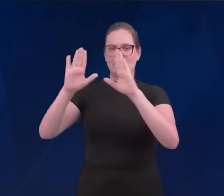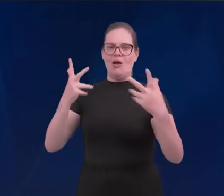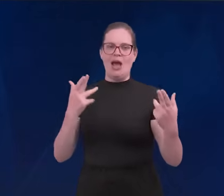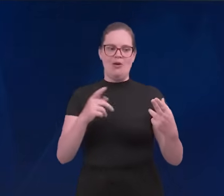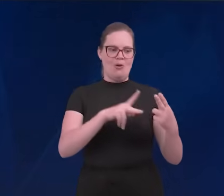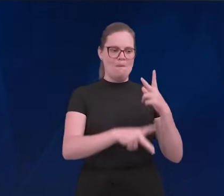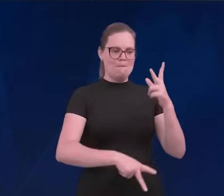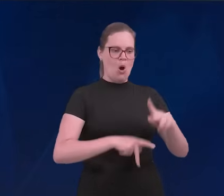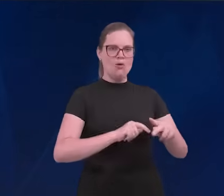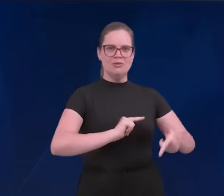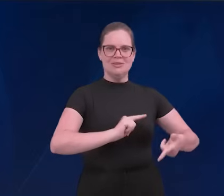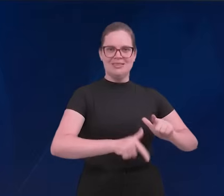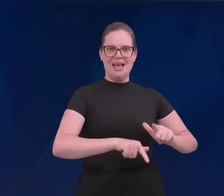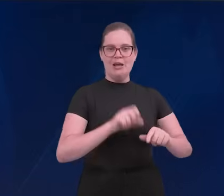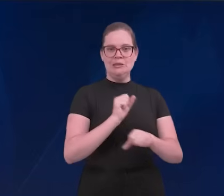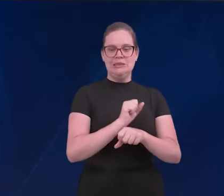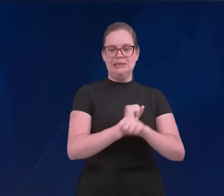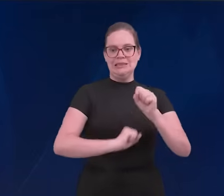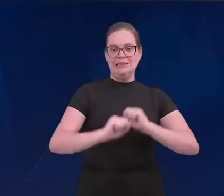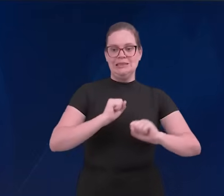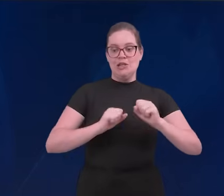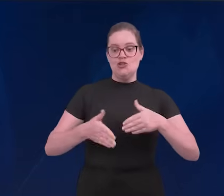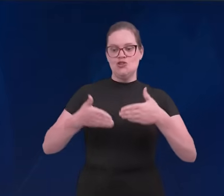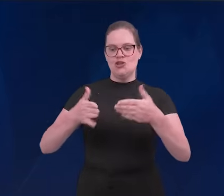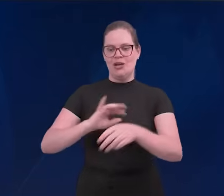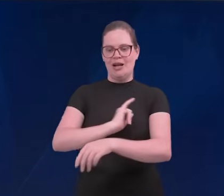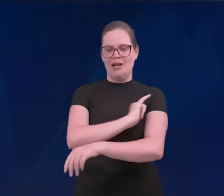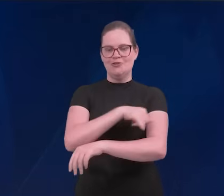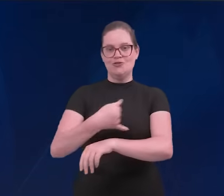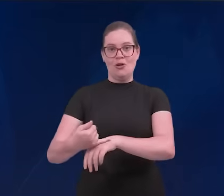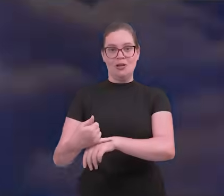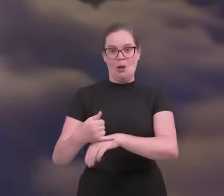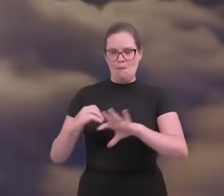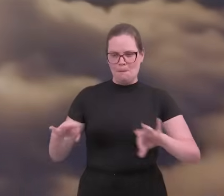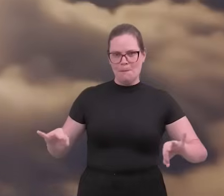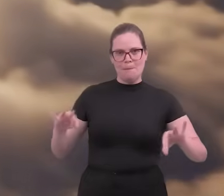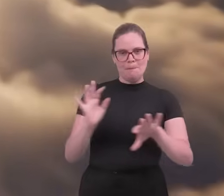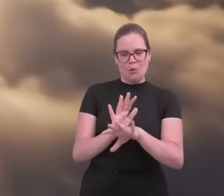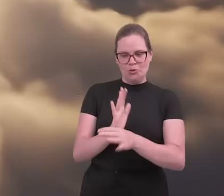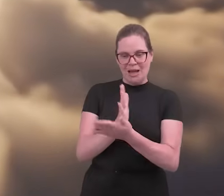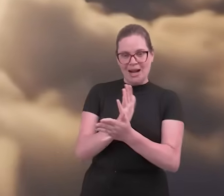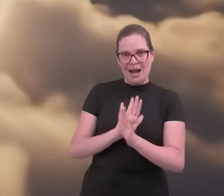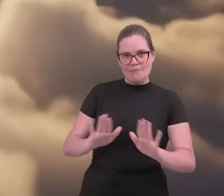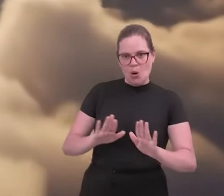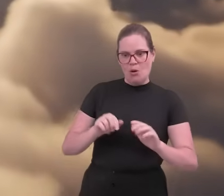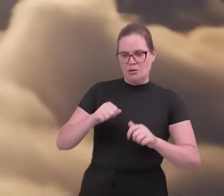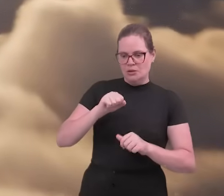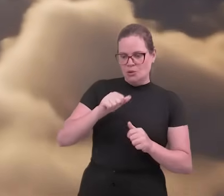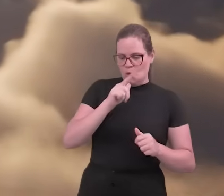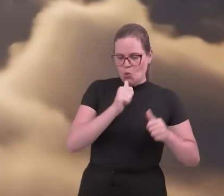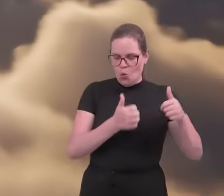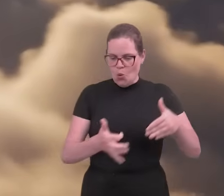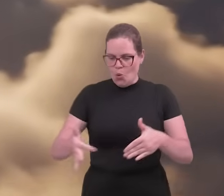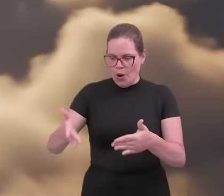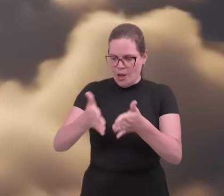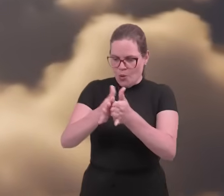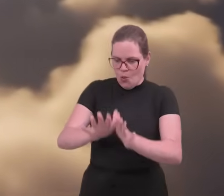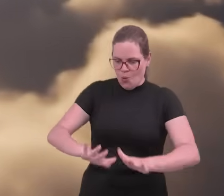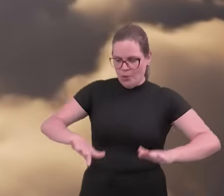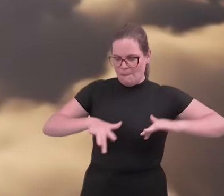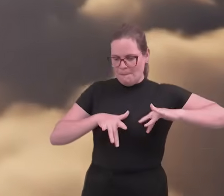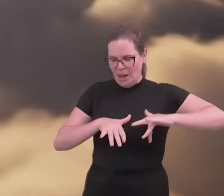Jordão e, após atravessá-lo, finalmente tomar posse da terra